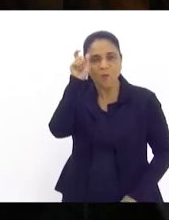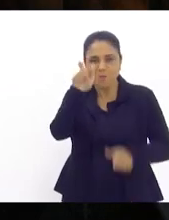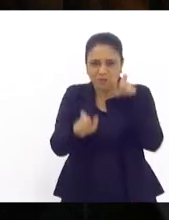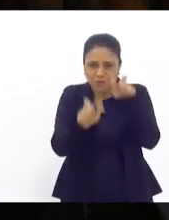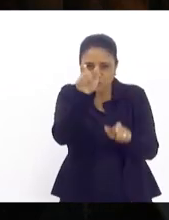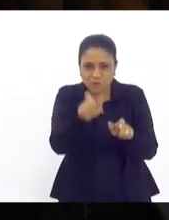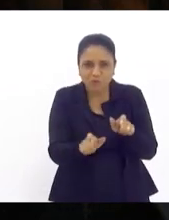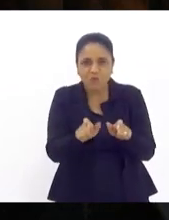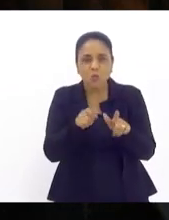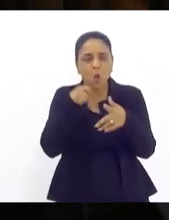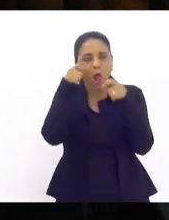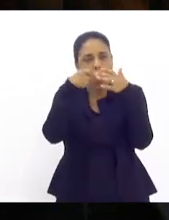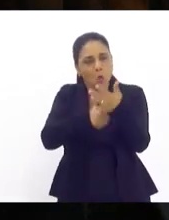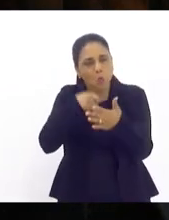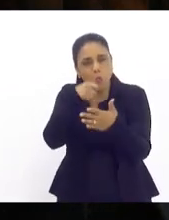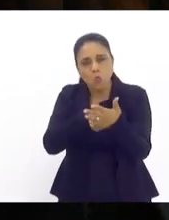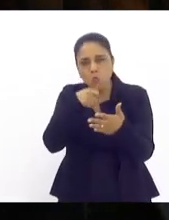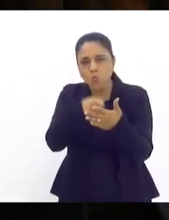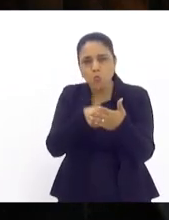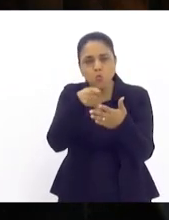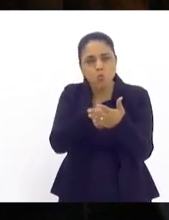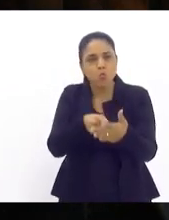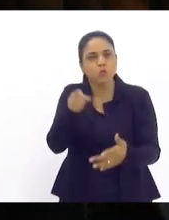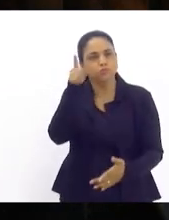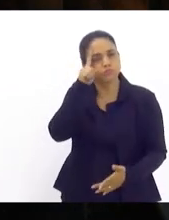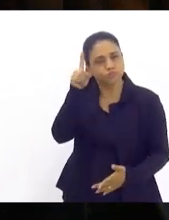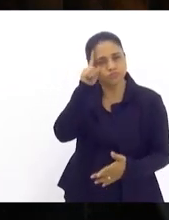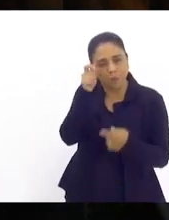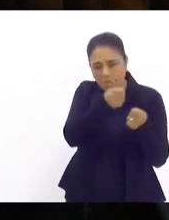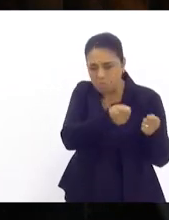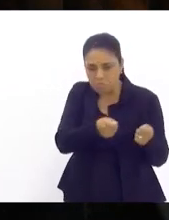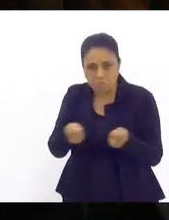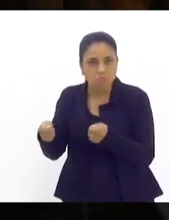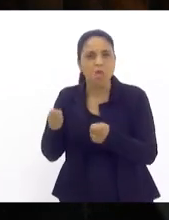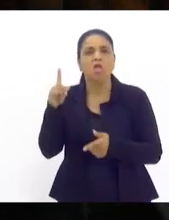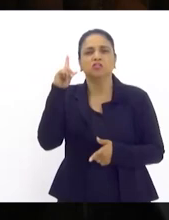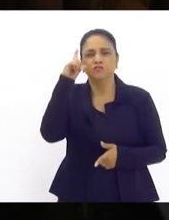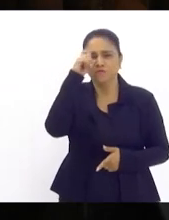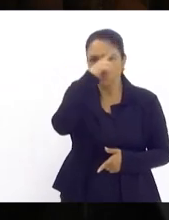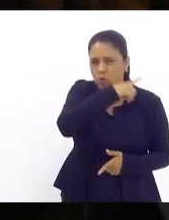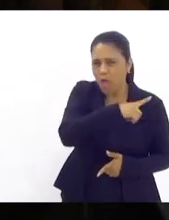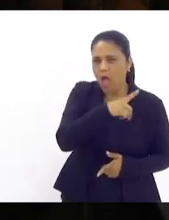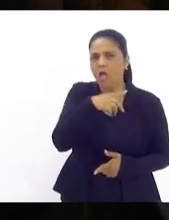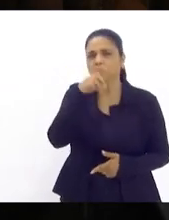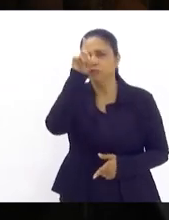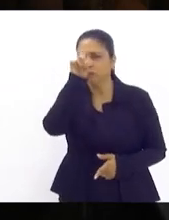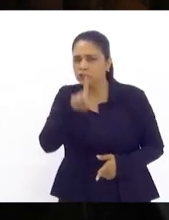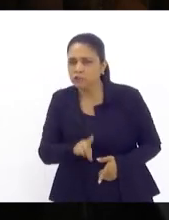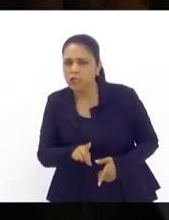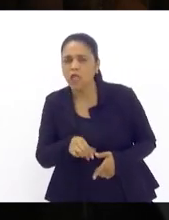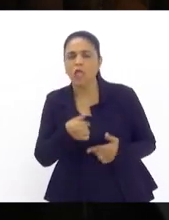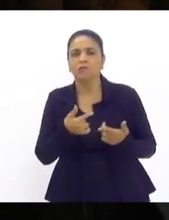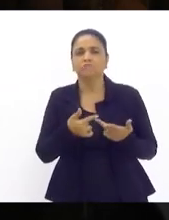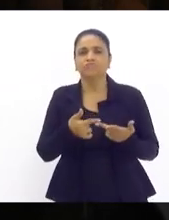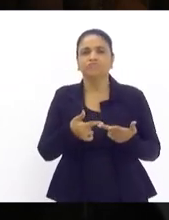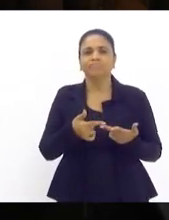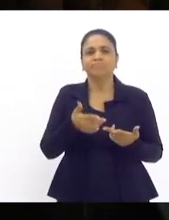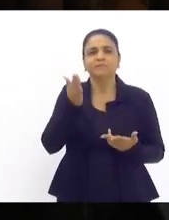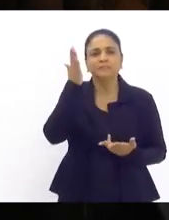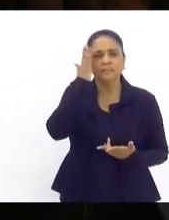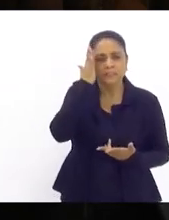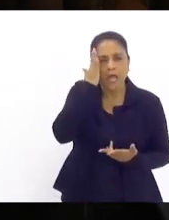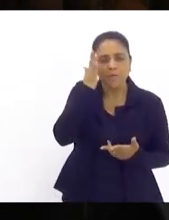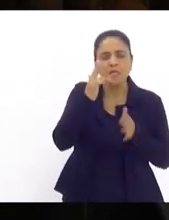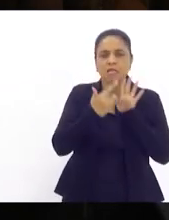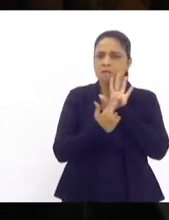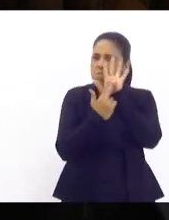diária, com a sua luta digna, com a sua luta com todas as suas dificuldades, elas precisam saber que elas têm voz